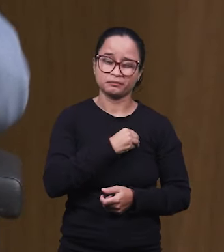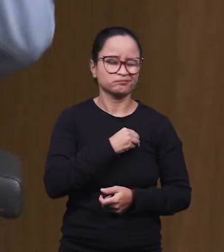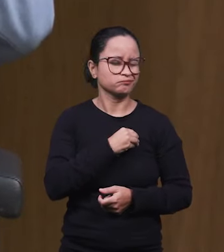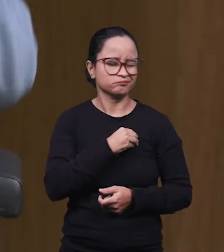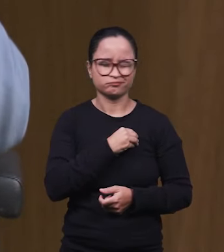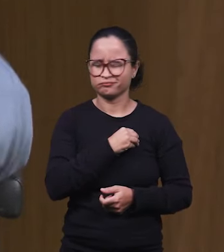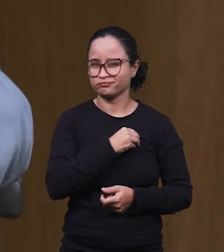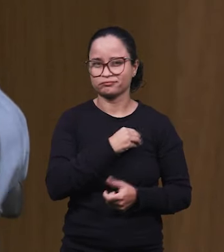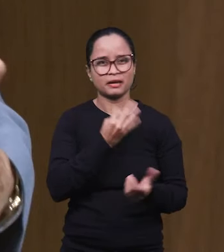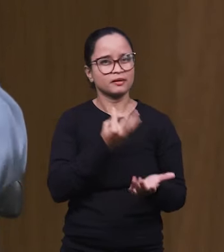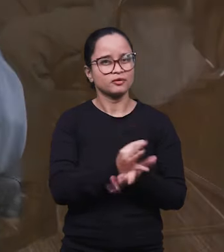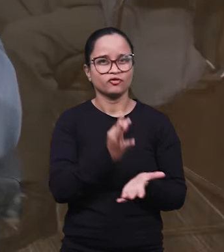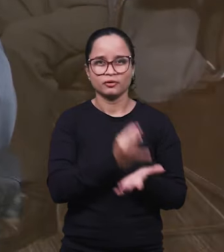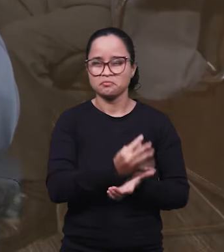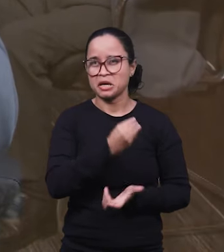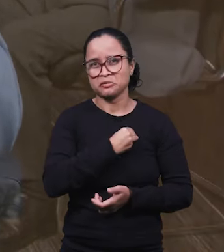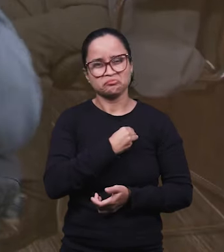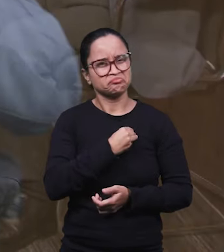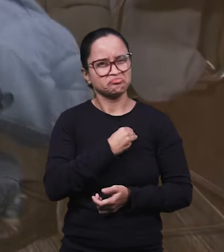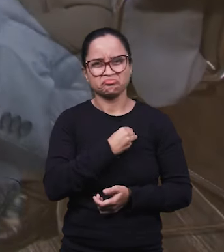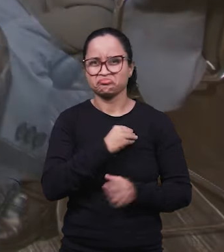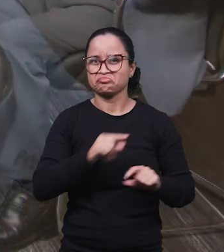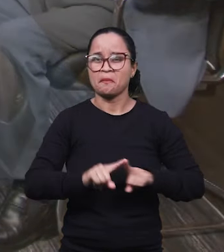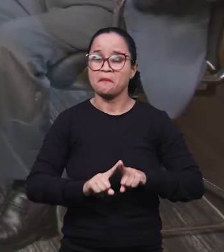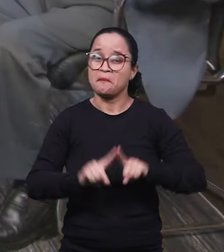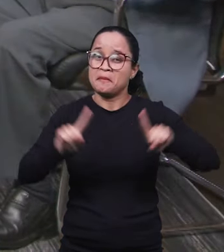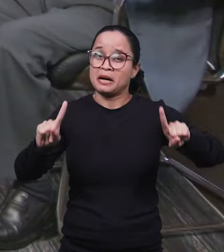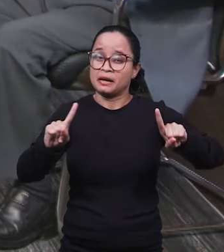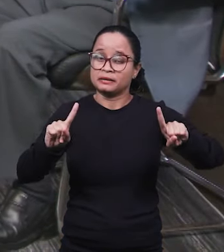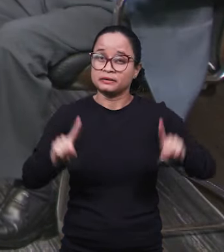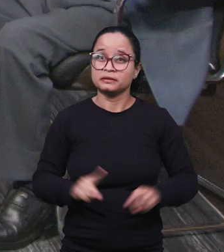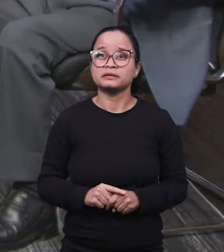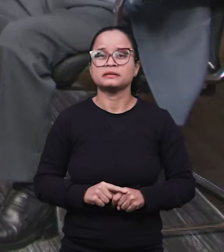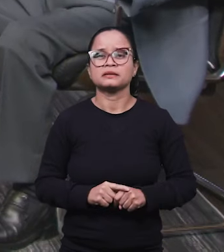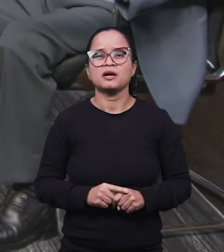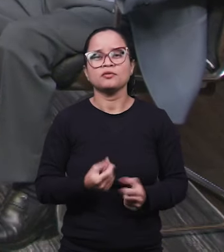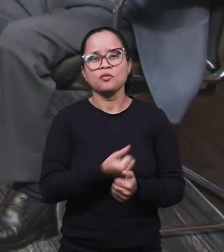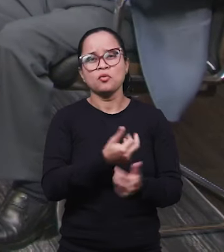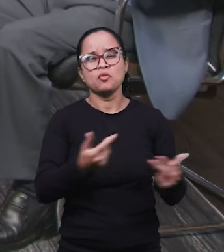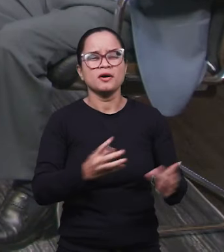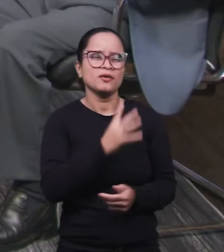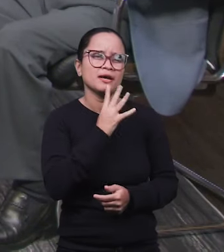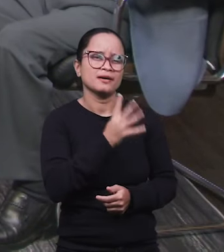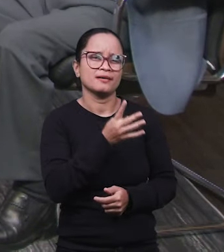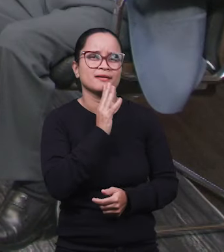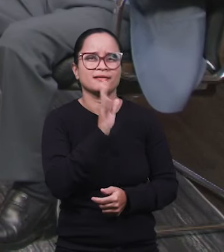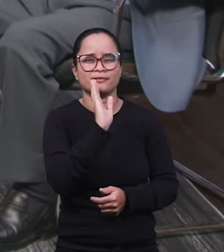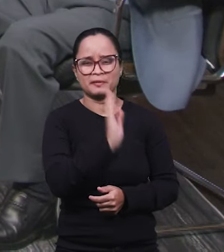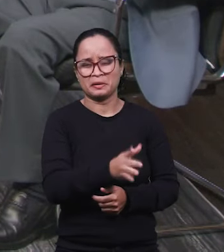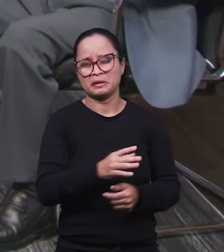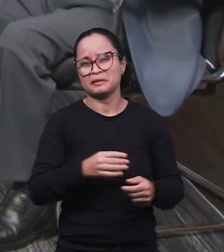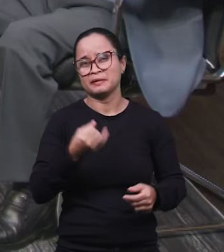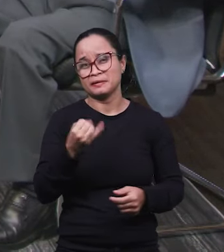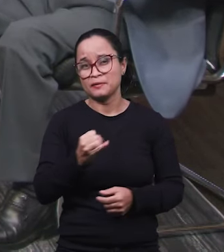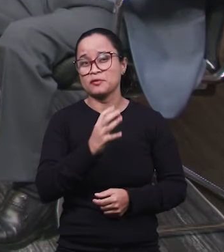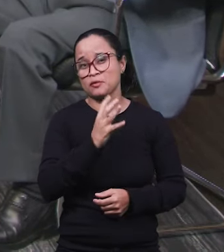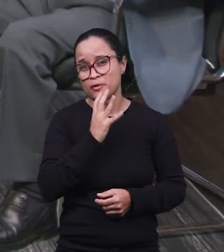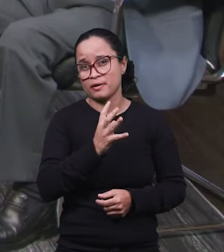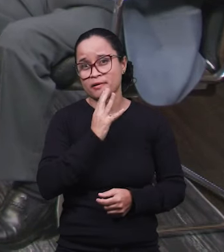que teologia seja pecado, mas isso são coisas do conhecido. Então, aquilo que é do